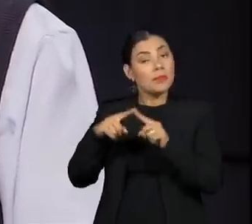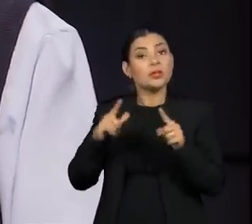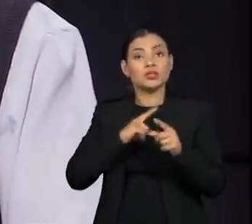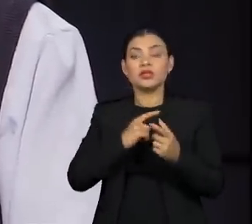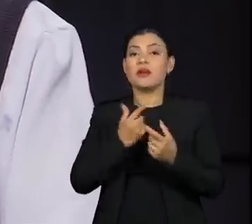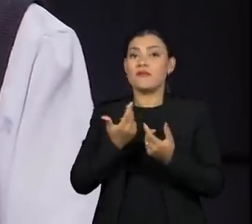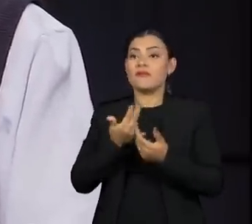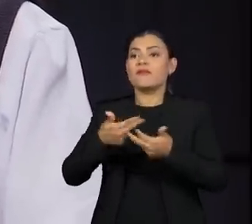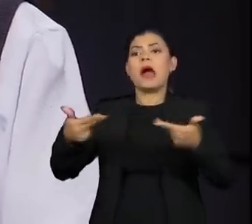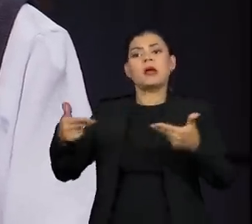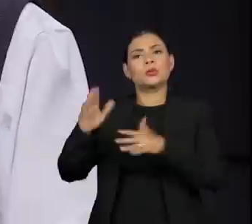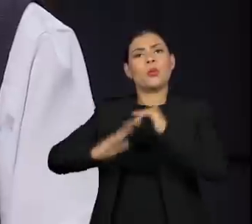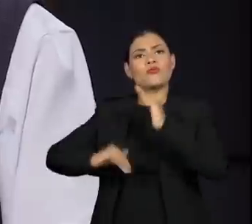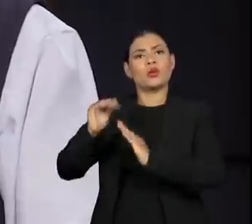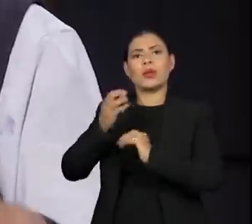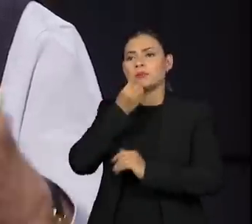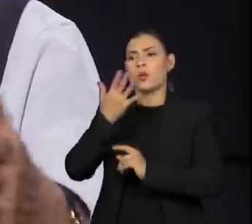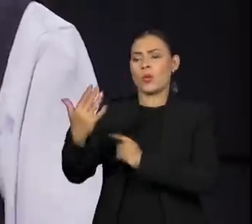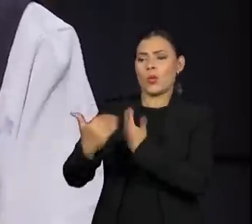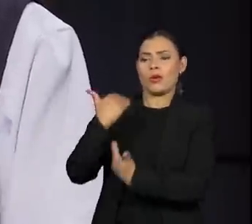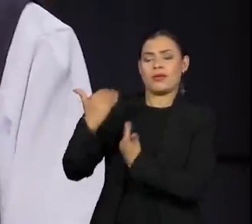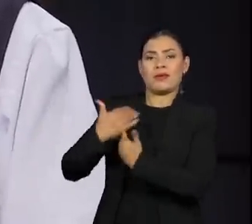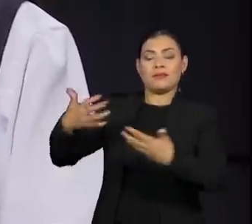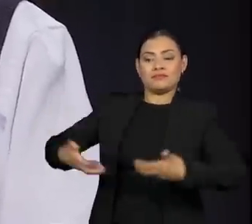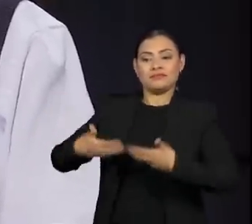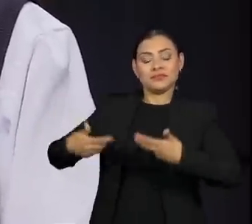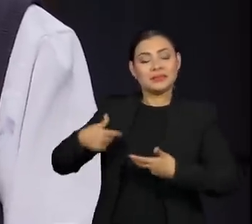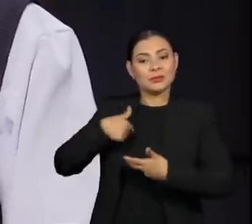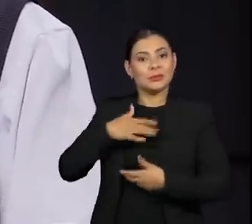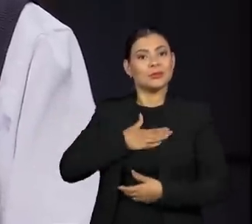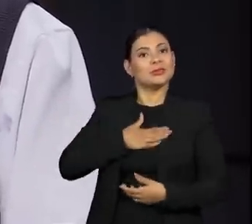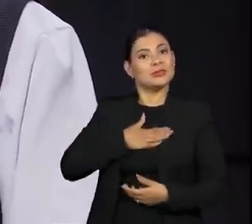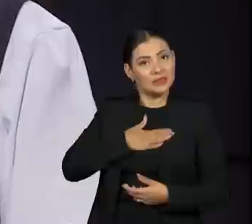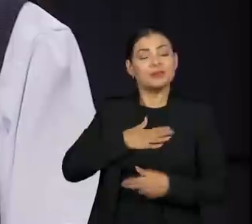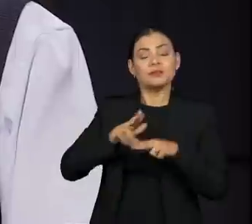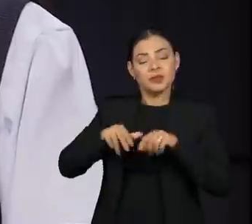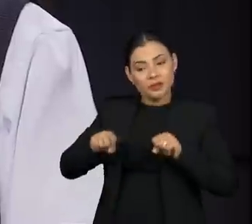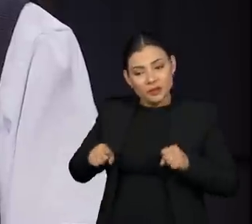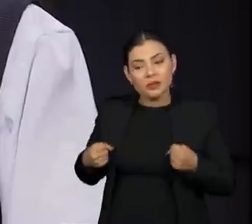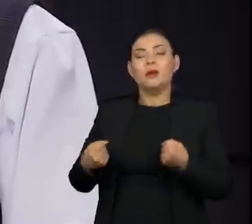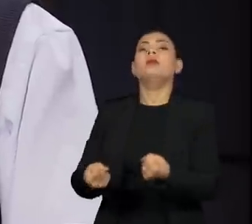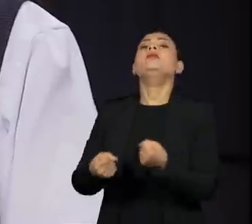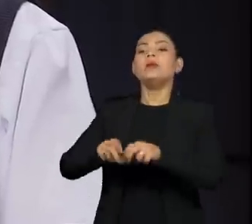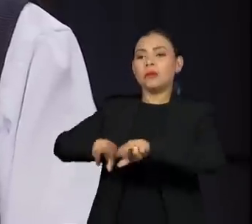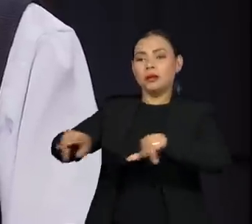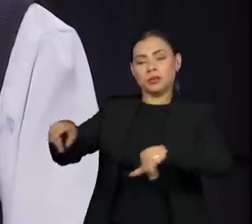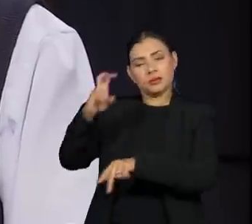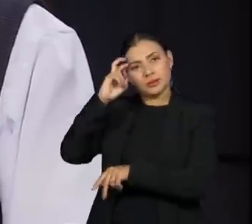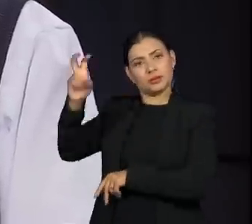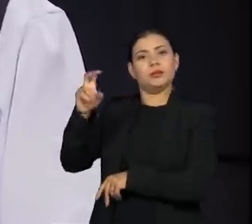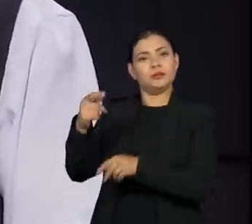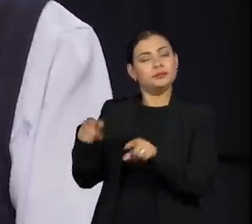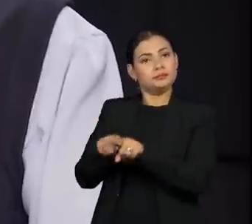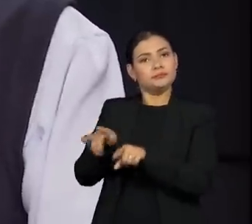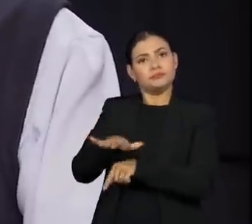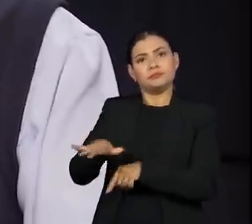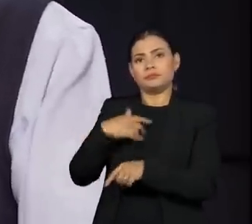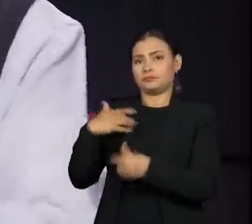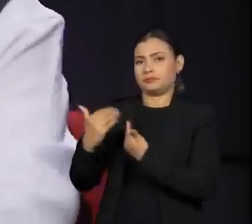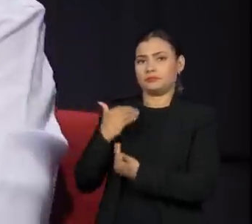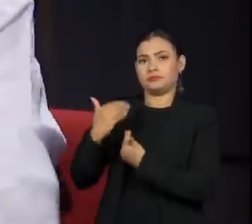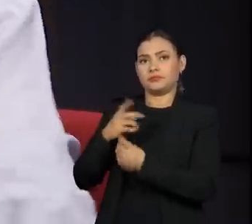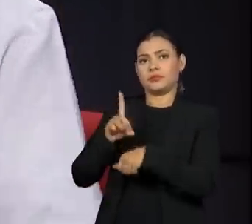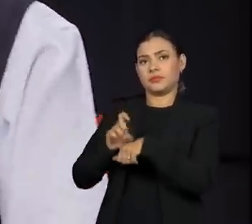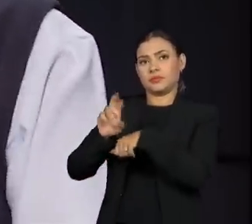digamos tutores nessa área e me entusiasmo nem muito pela coisa em si grandes cabeças lá na área orientador